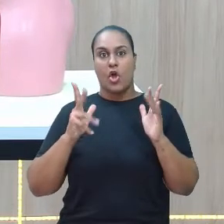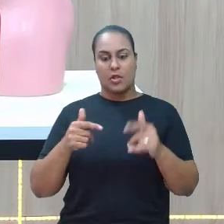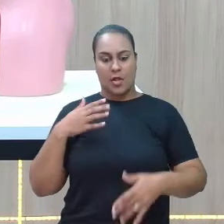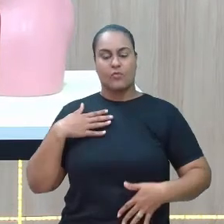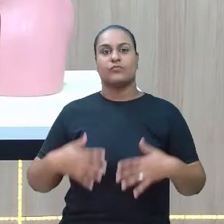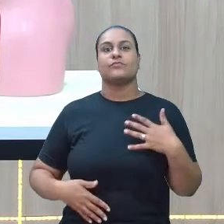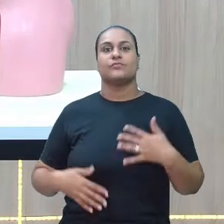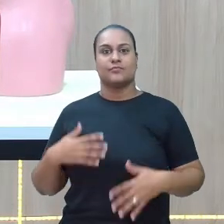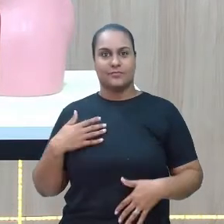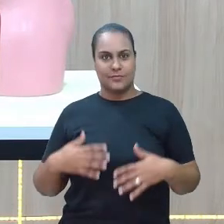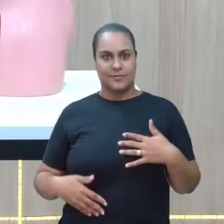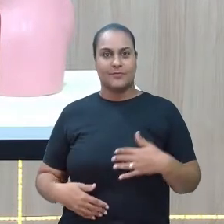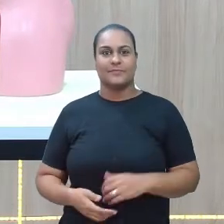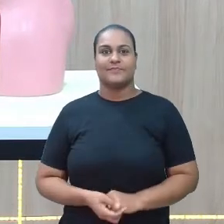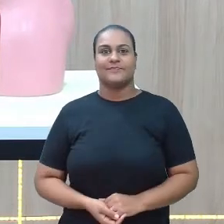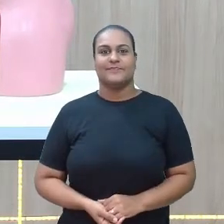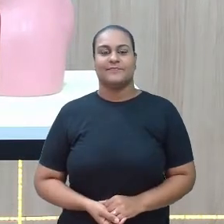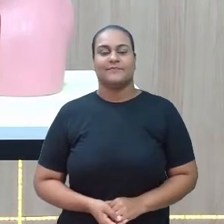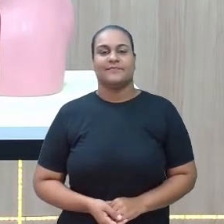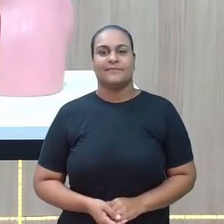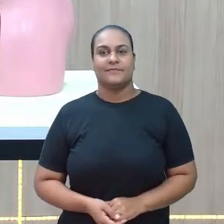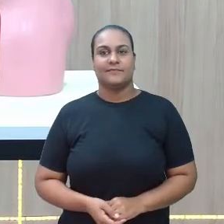plasma que representa.